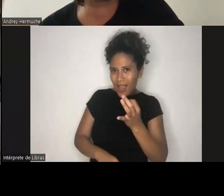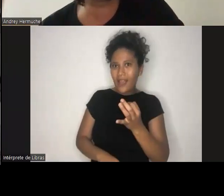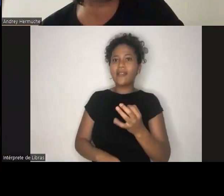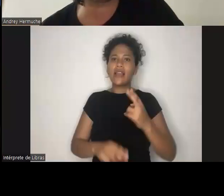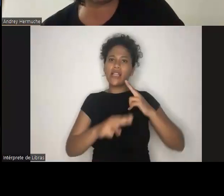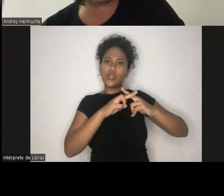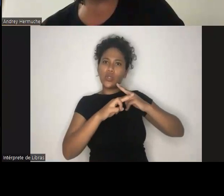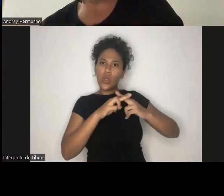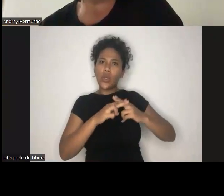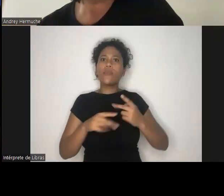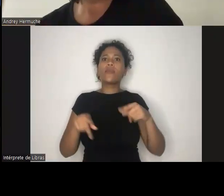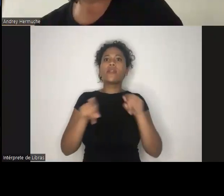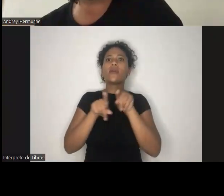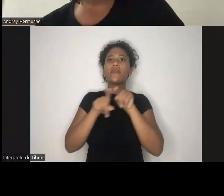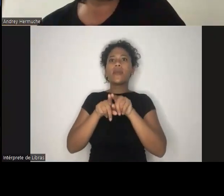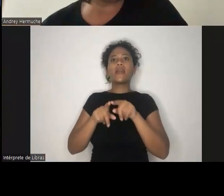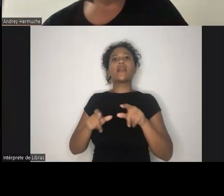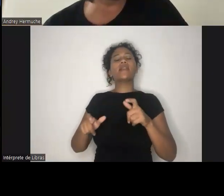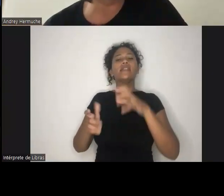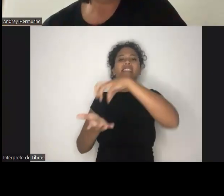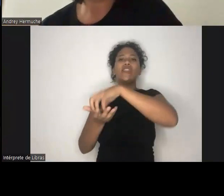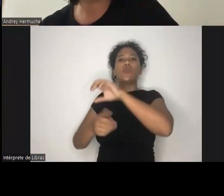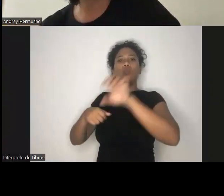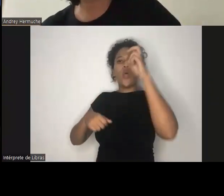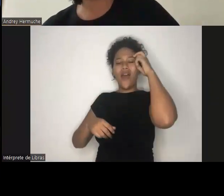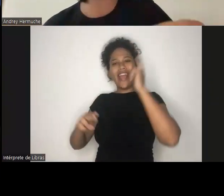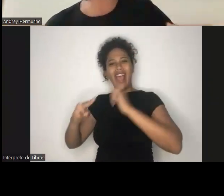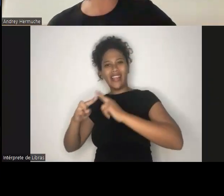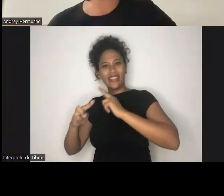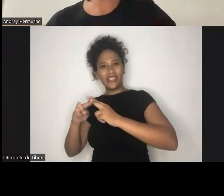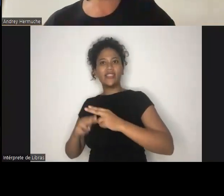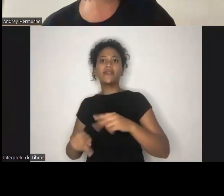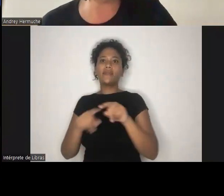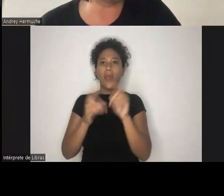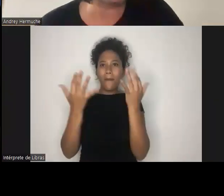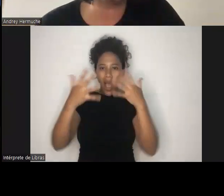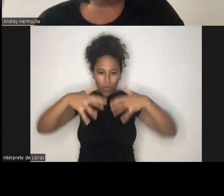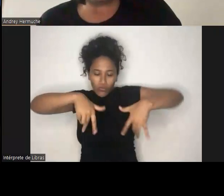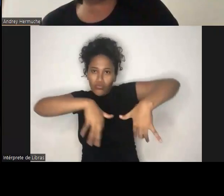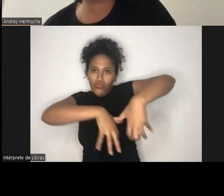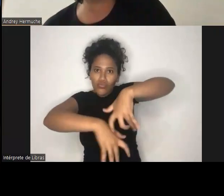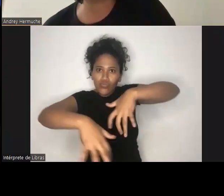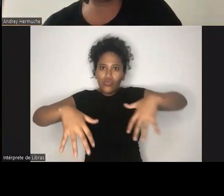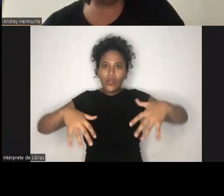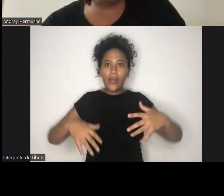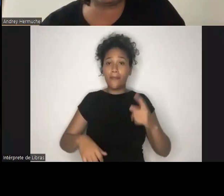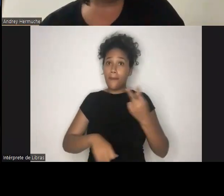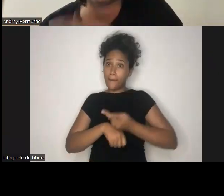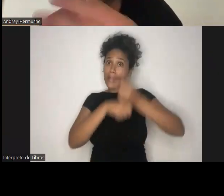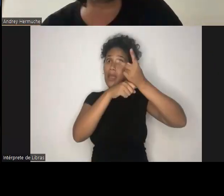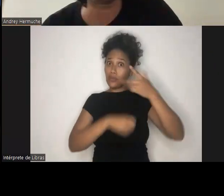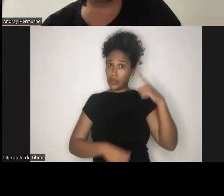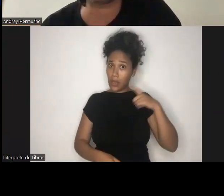do centro cultural da Caixa projetos de criação com mãos com muitos premiados inclusive